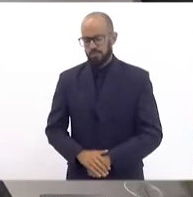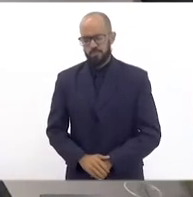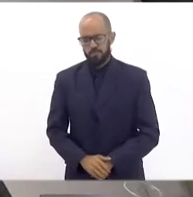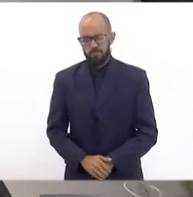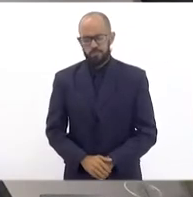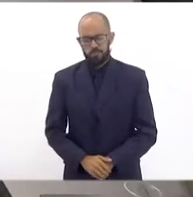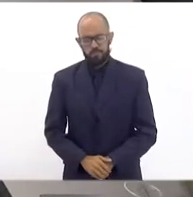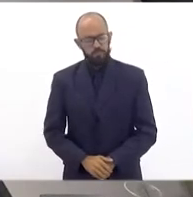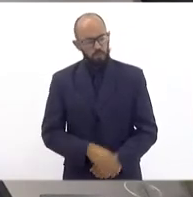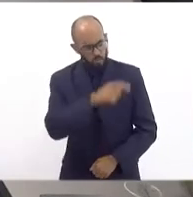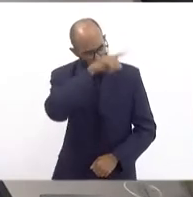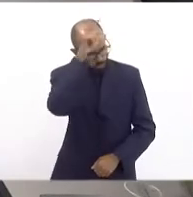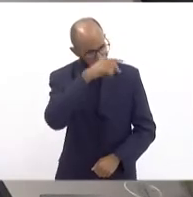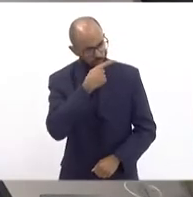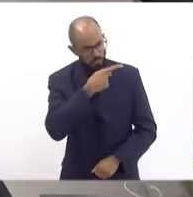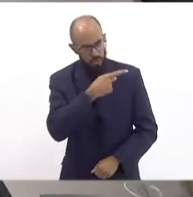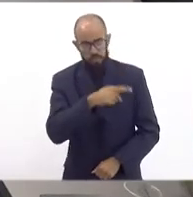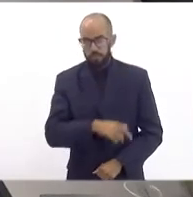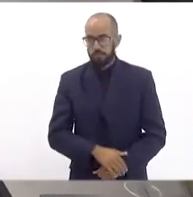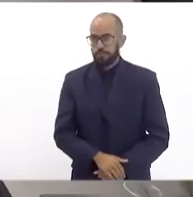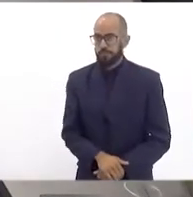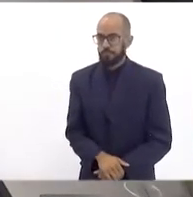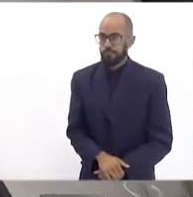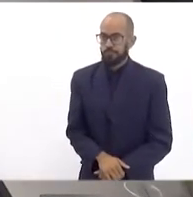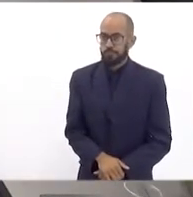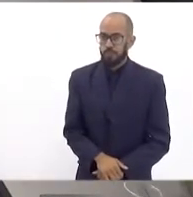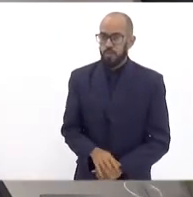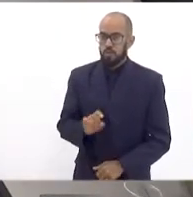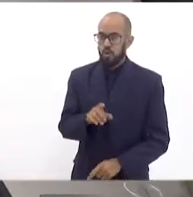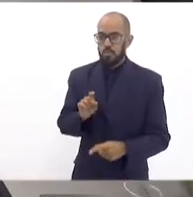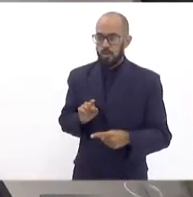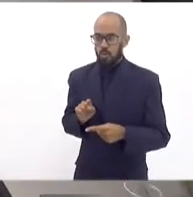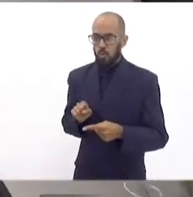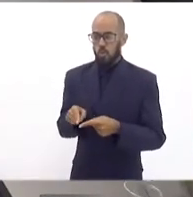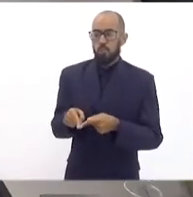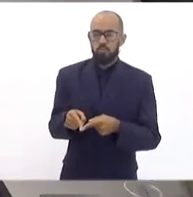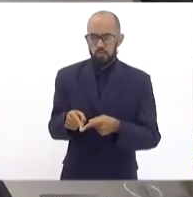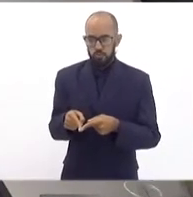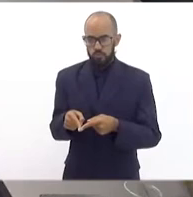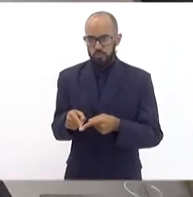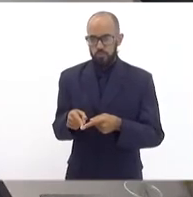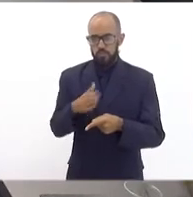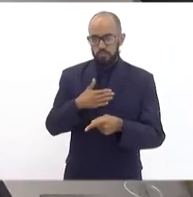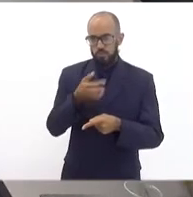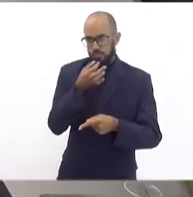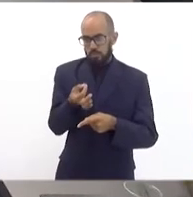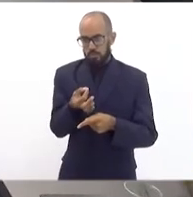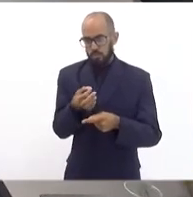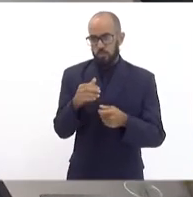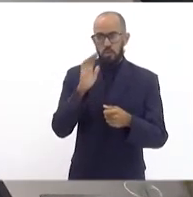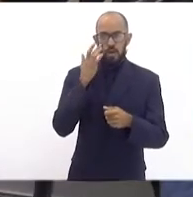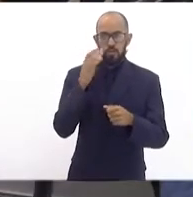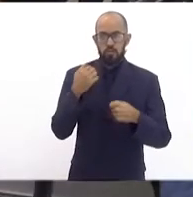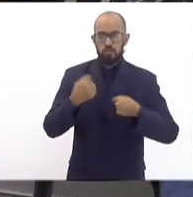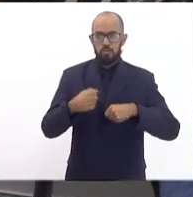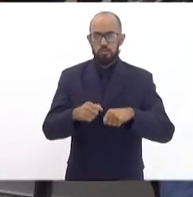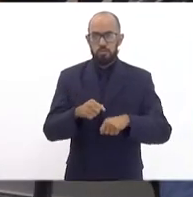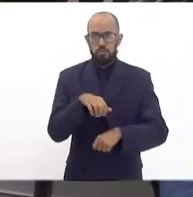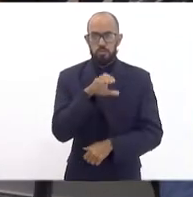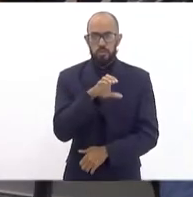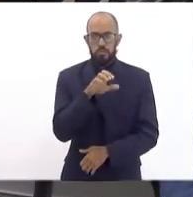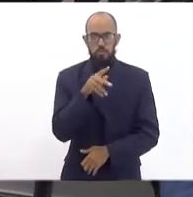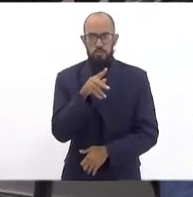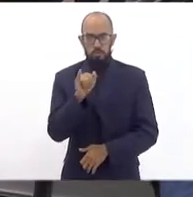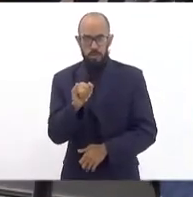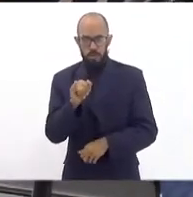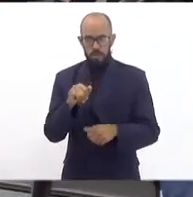Só para objetivar. Eu acho que a gente tinha que dividir a CPI por